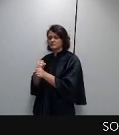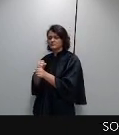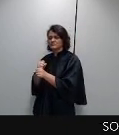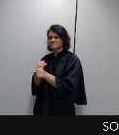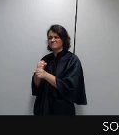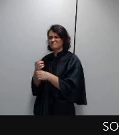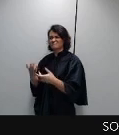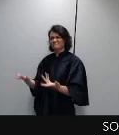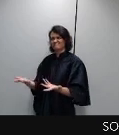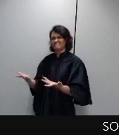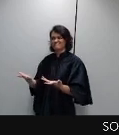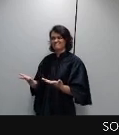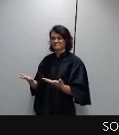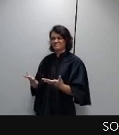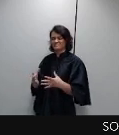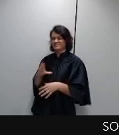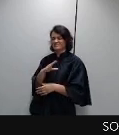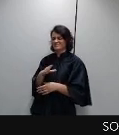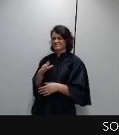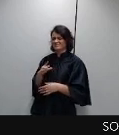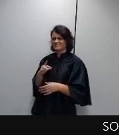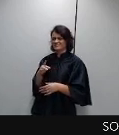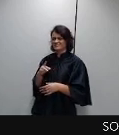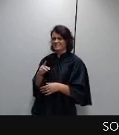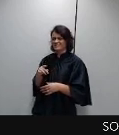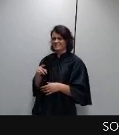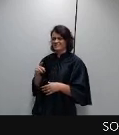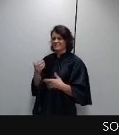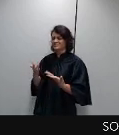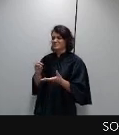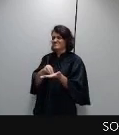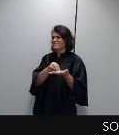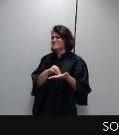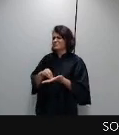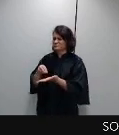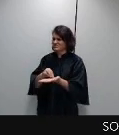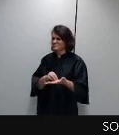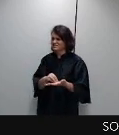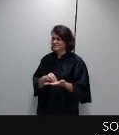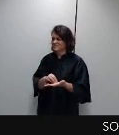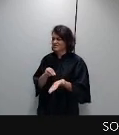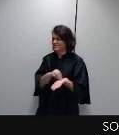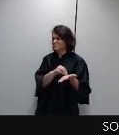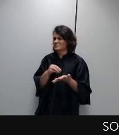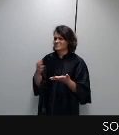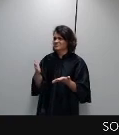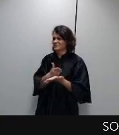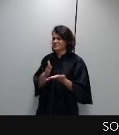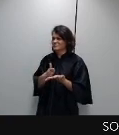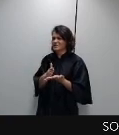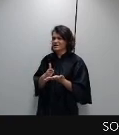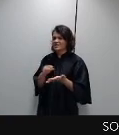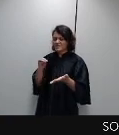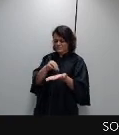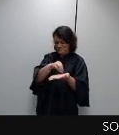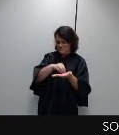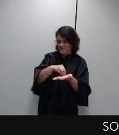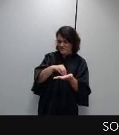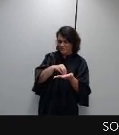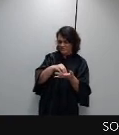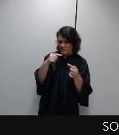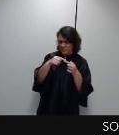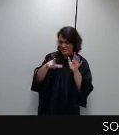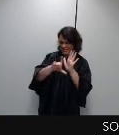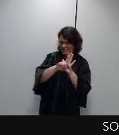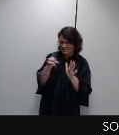aquilo que já começou o chamado faca tá intendência os factos da Independência São imunes a lei nova e foi muito